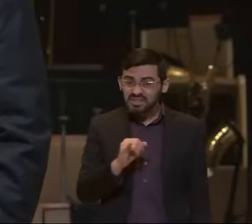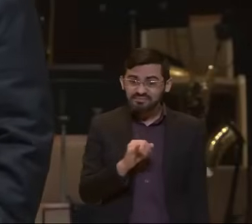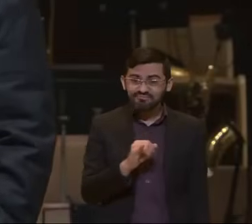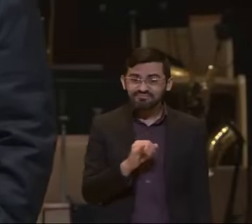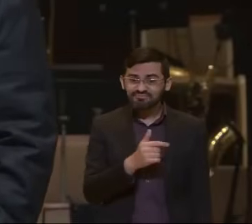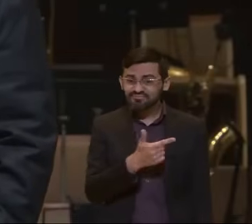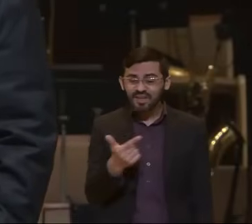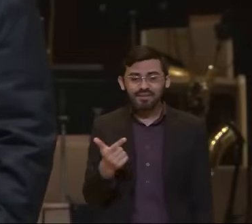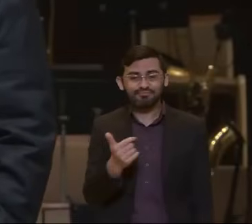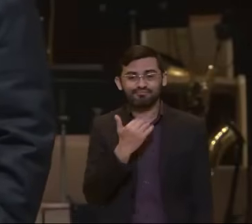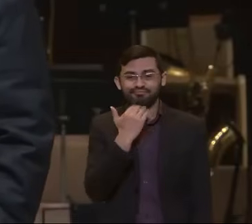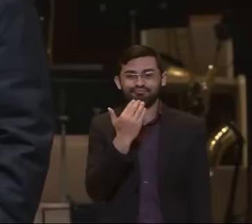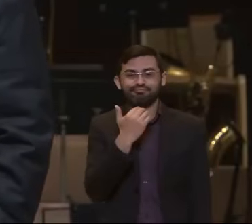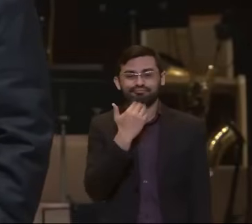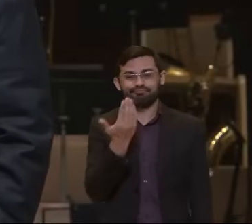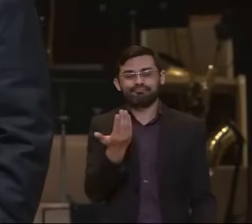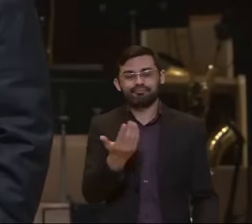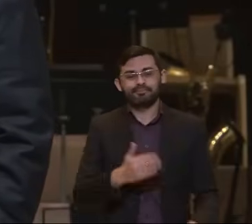dá.